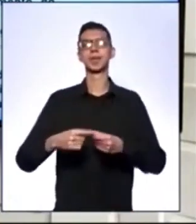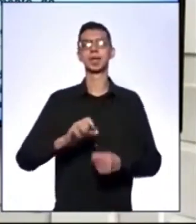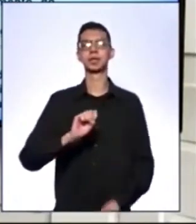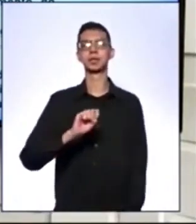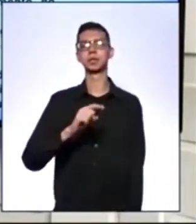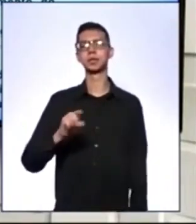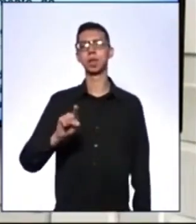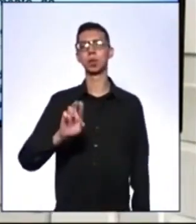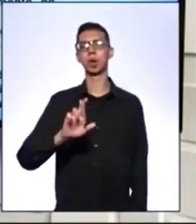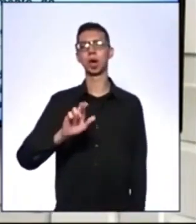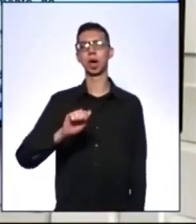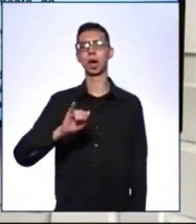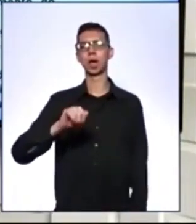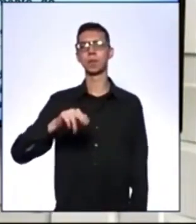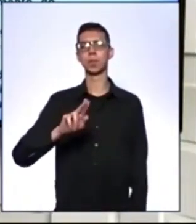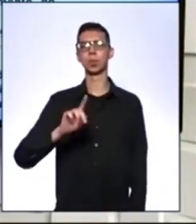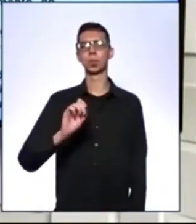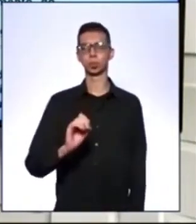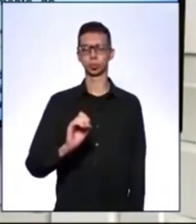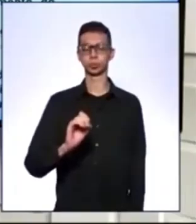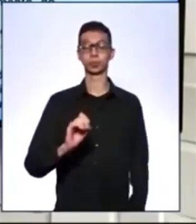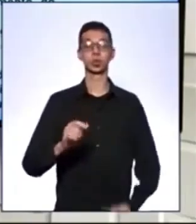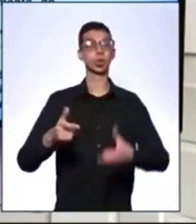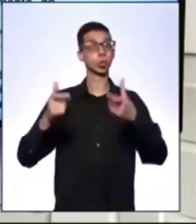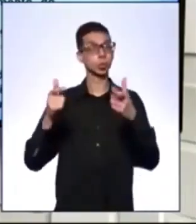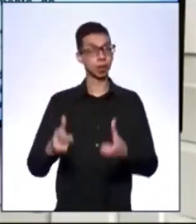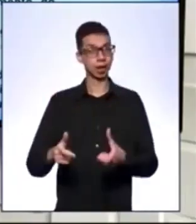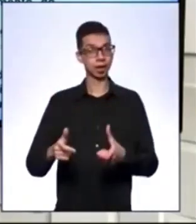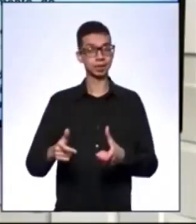lá, na Serra da Capivara,